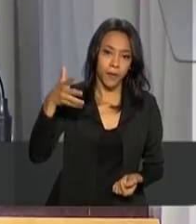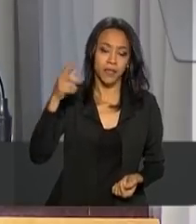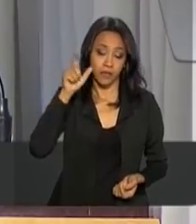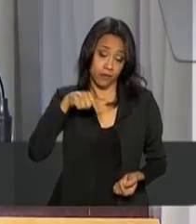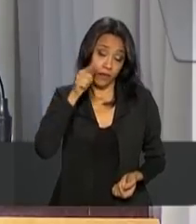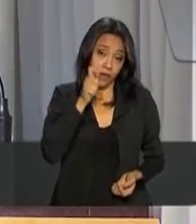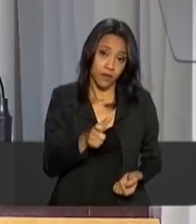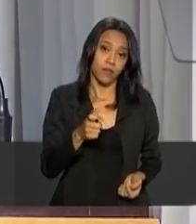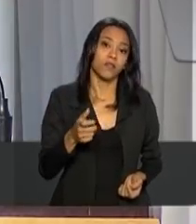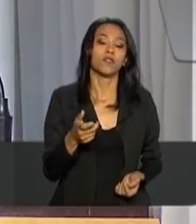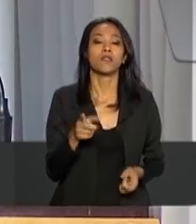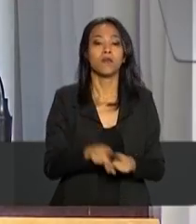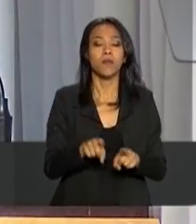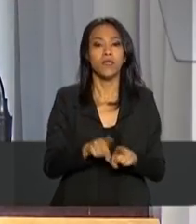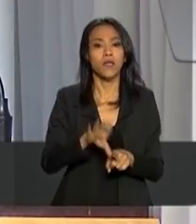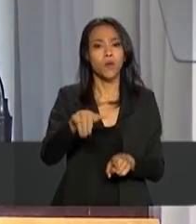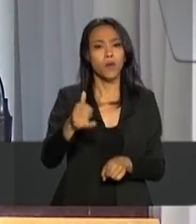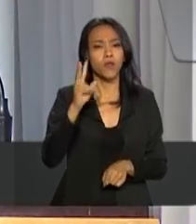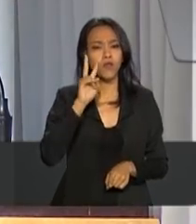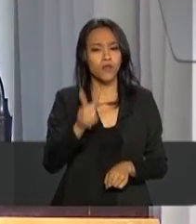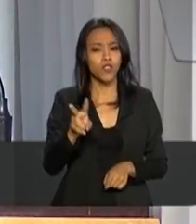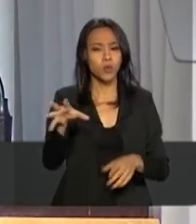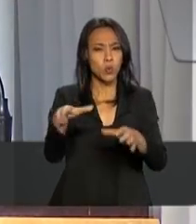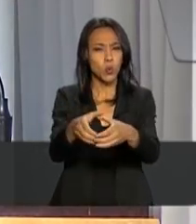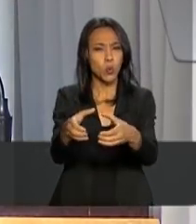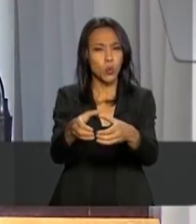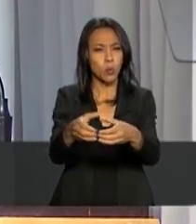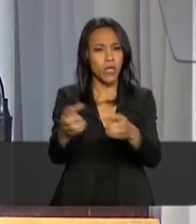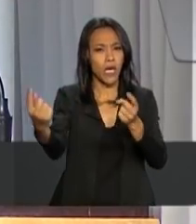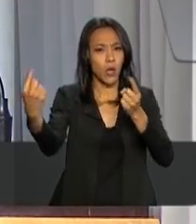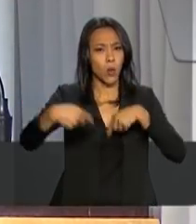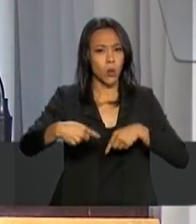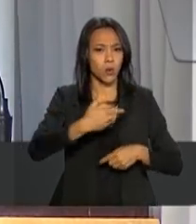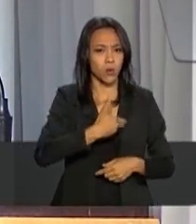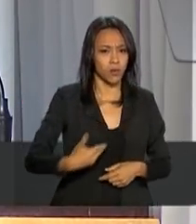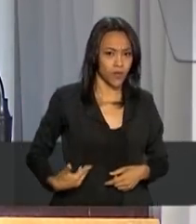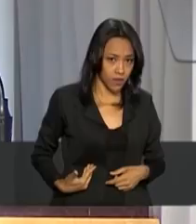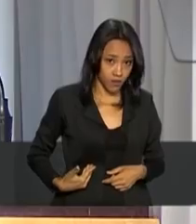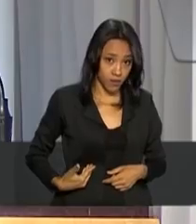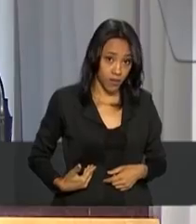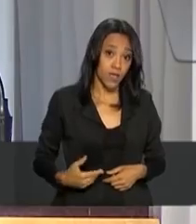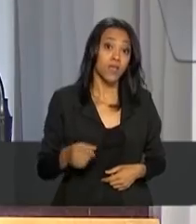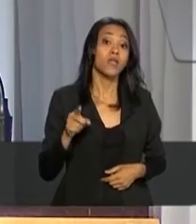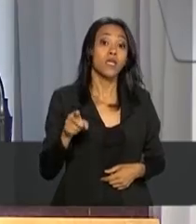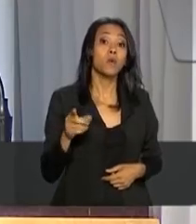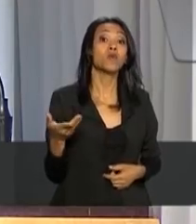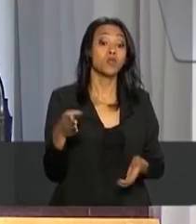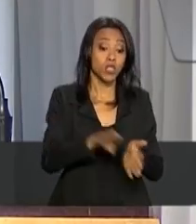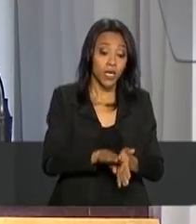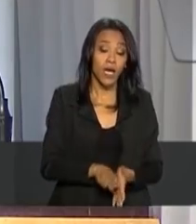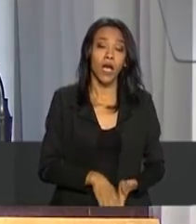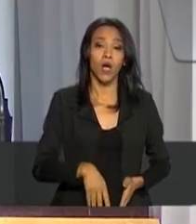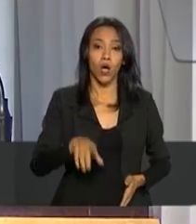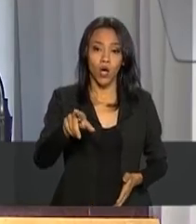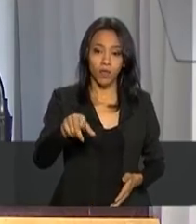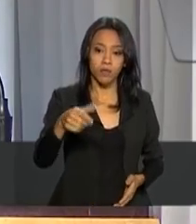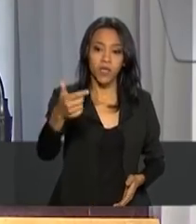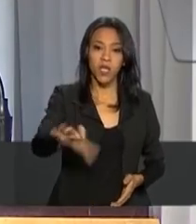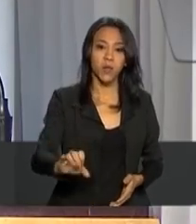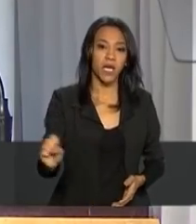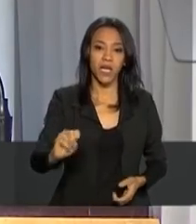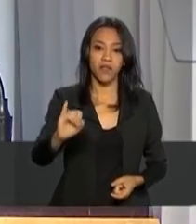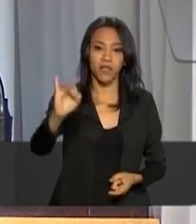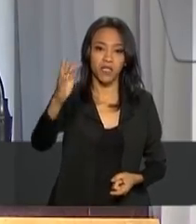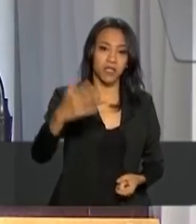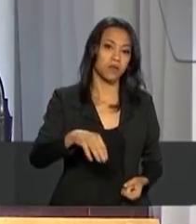interessante, quando eu vejo aqueles que combatem o nosso governo, eu digo interessante, quem chegar lá vai ter que dizer o seguinte: olha aqui, eu não quero essa inflação ridícula